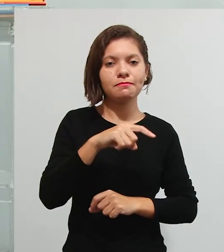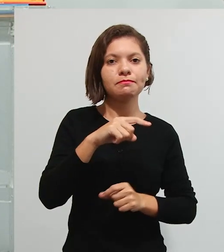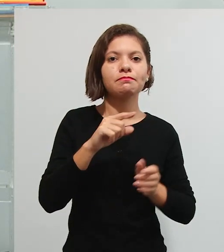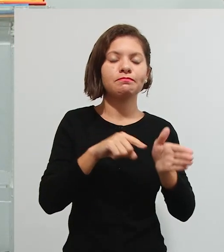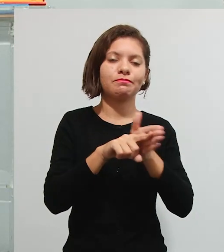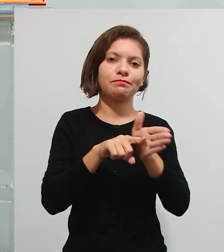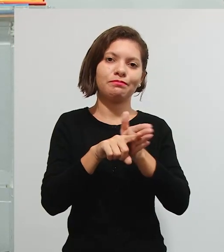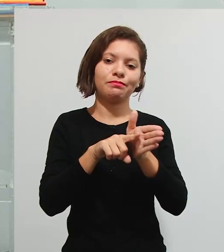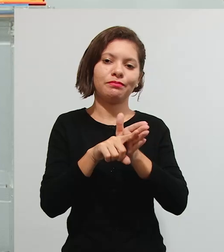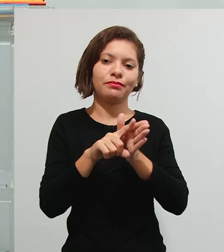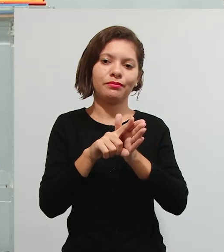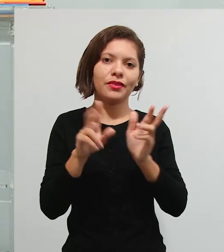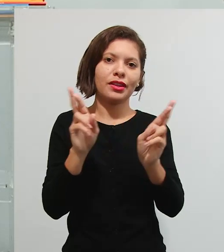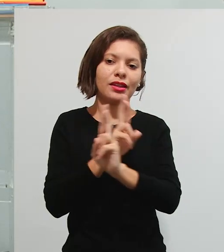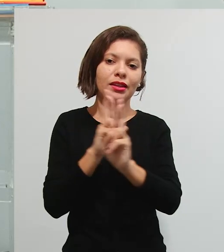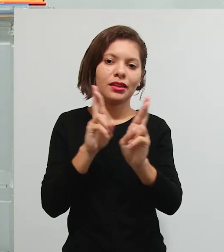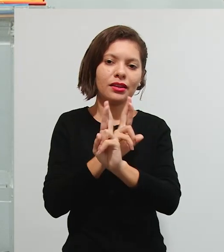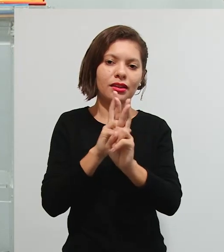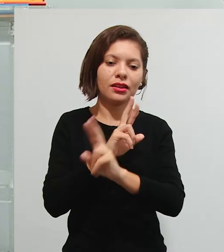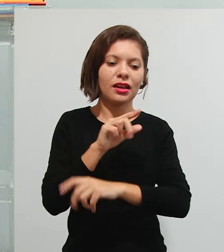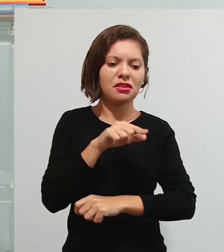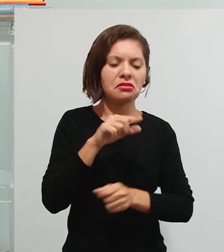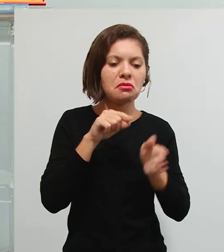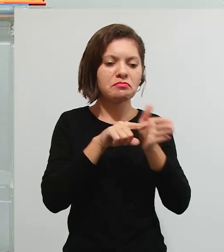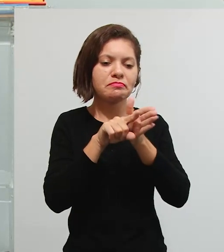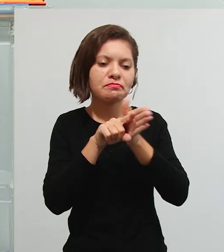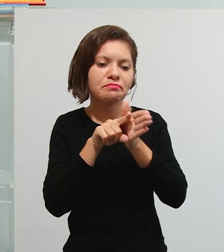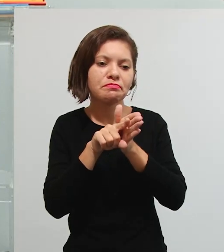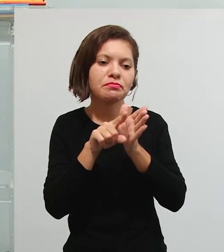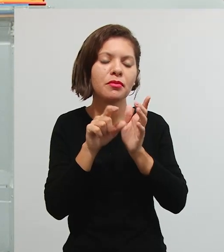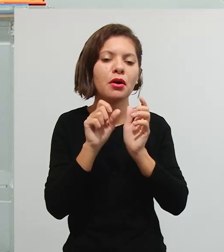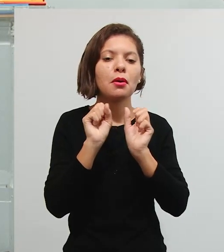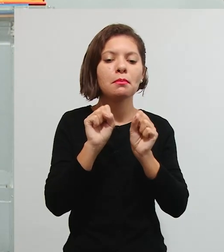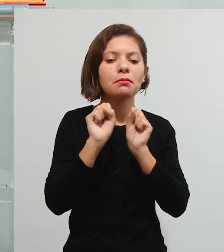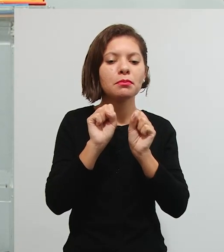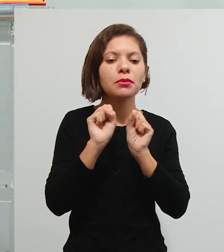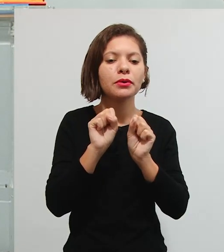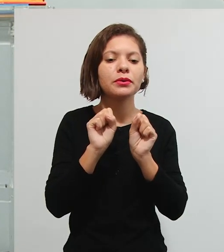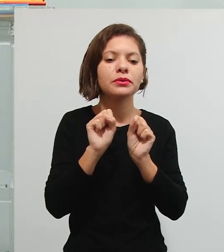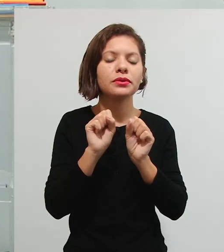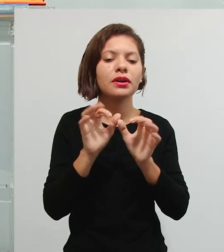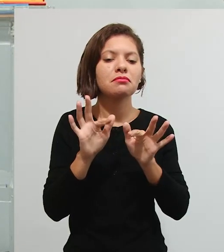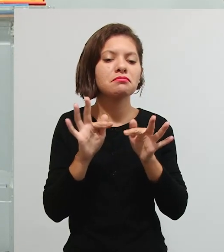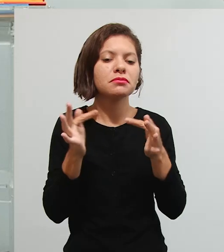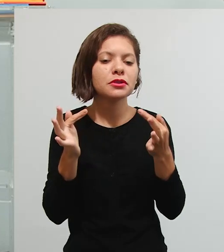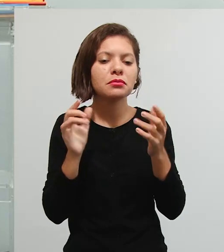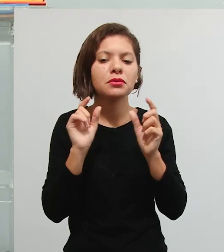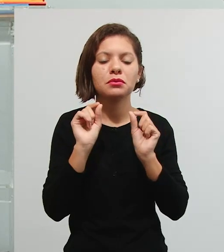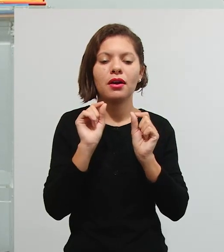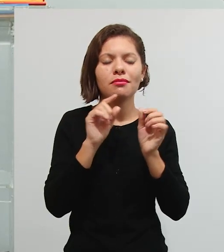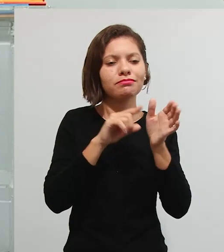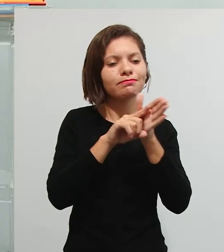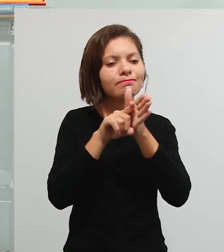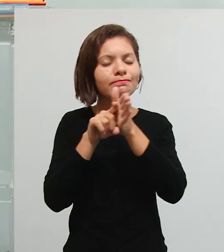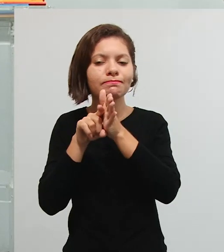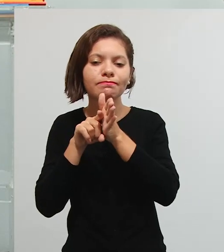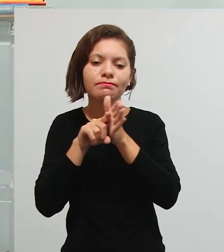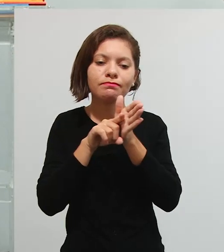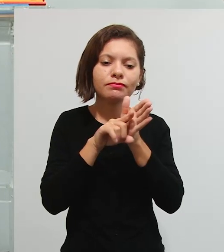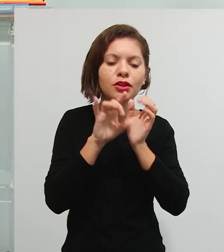somos responsáveis por elas. Então, inspirados por essas reflexões, vamos falar do quê? Vamos falar de projeto de